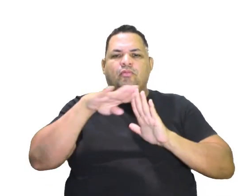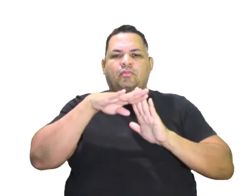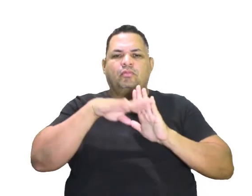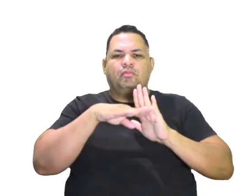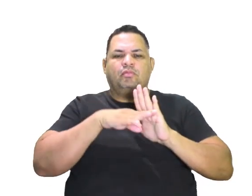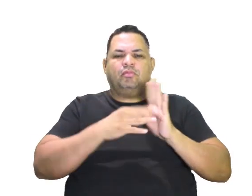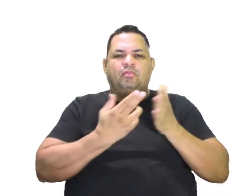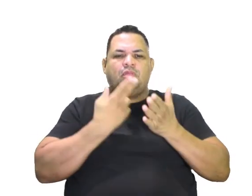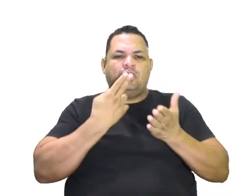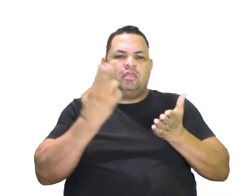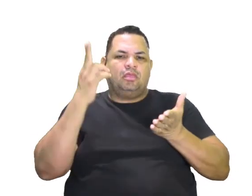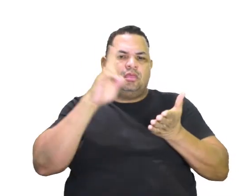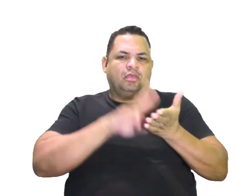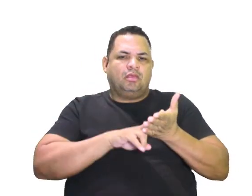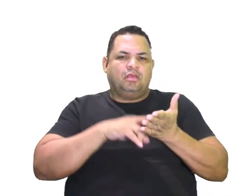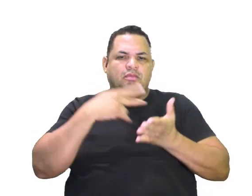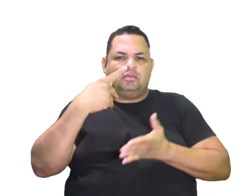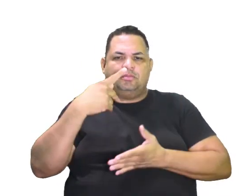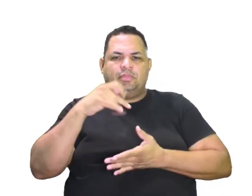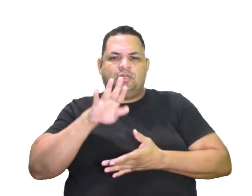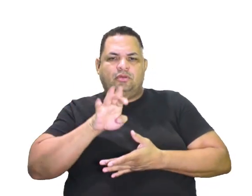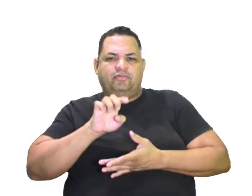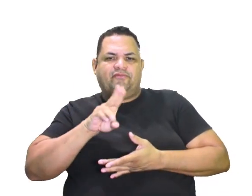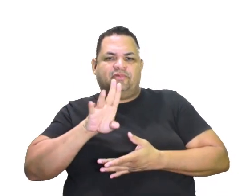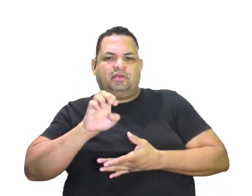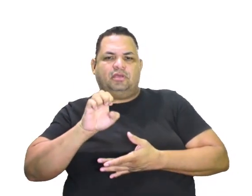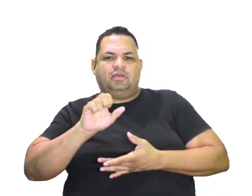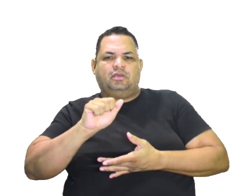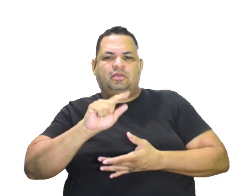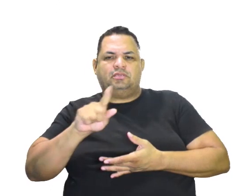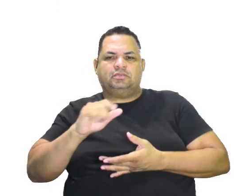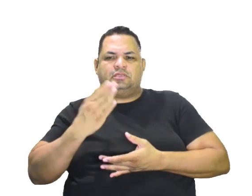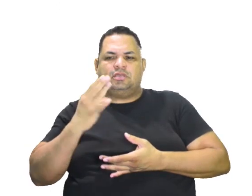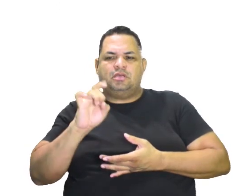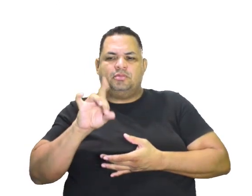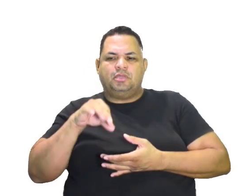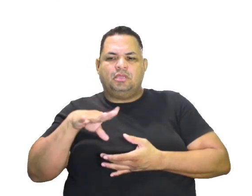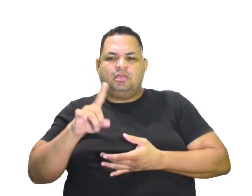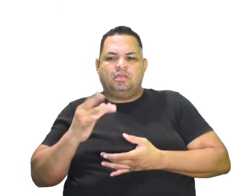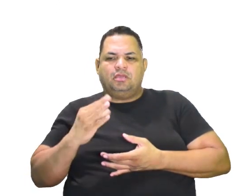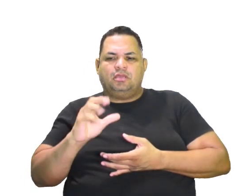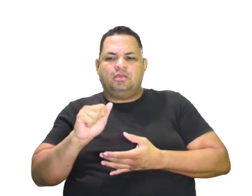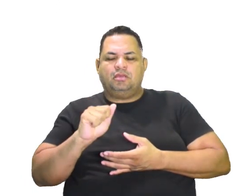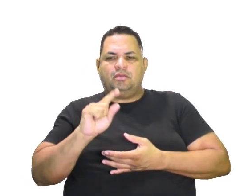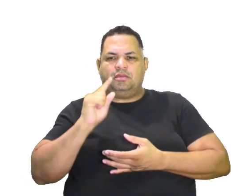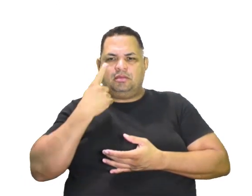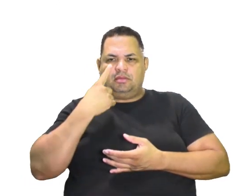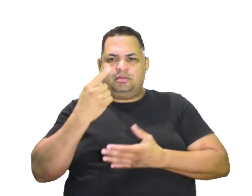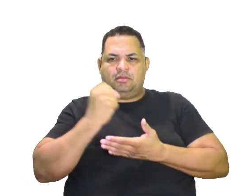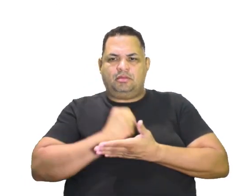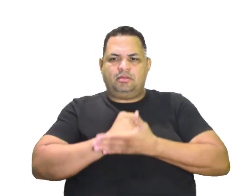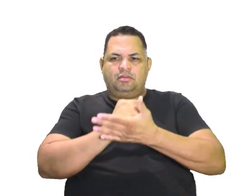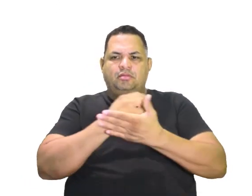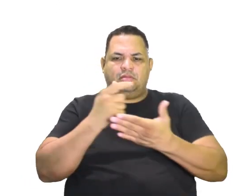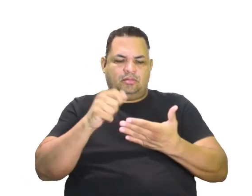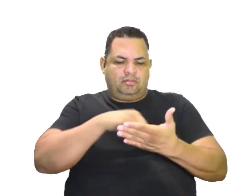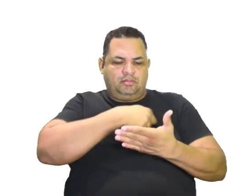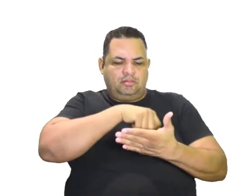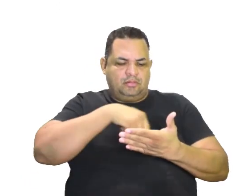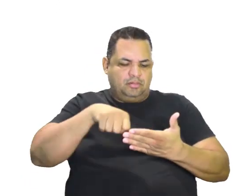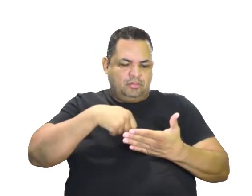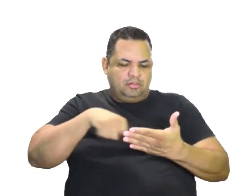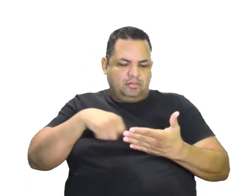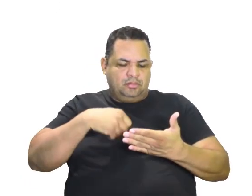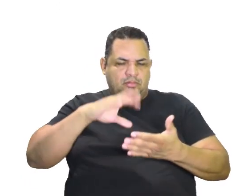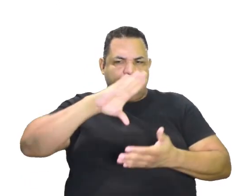na carta de Pero Vaz de Caminha. Então, ele se baseou no escrito